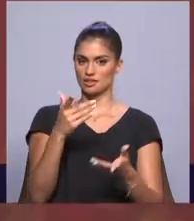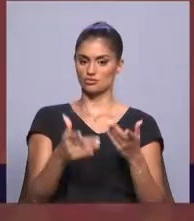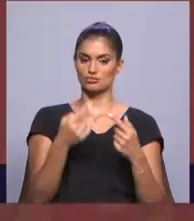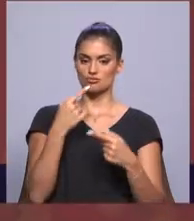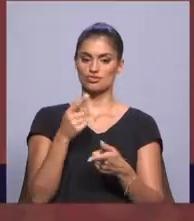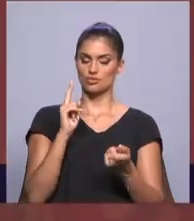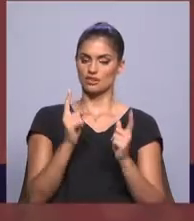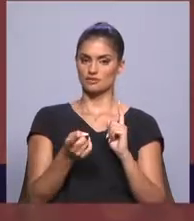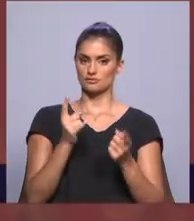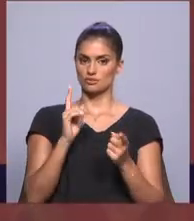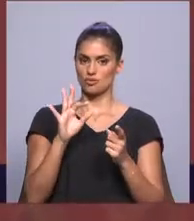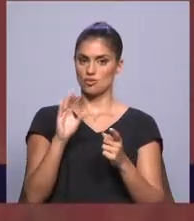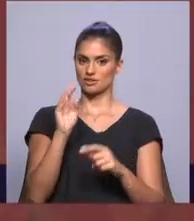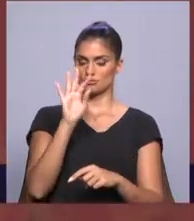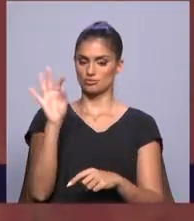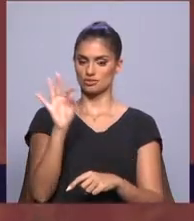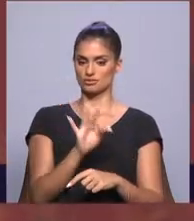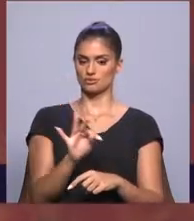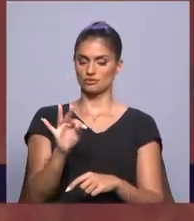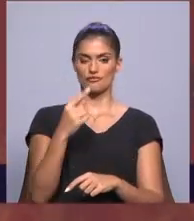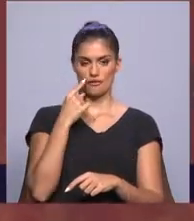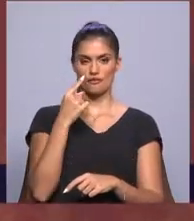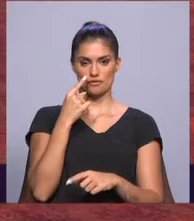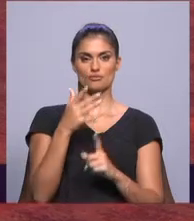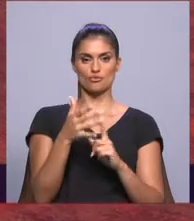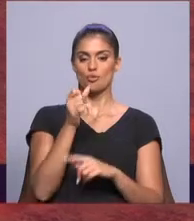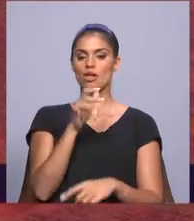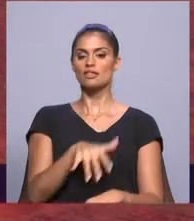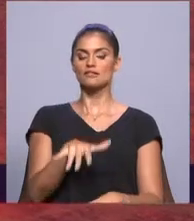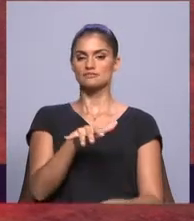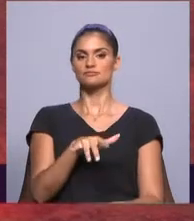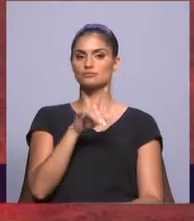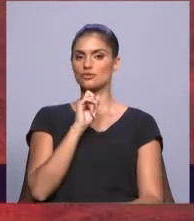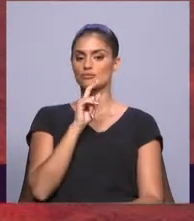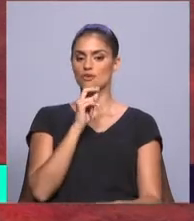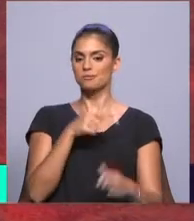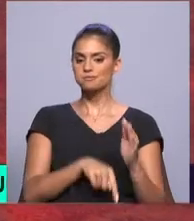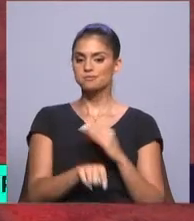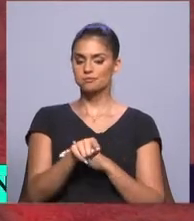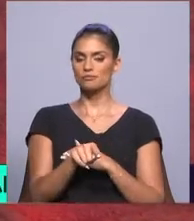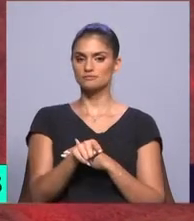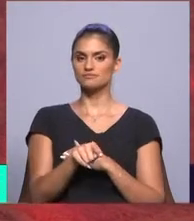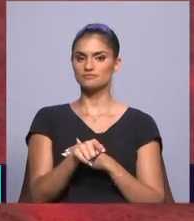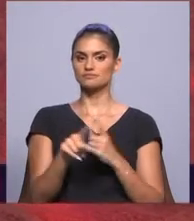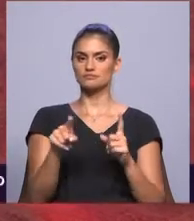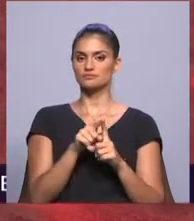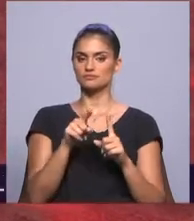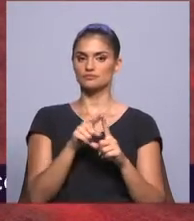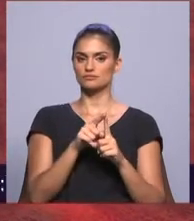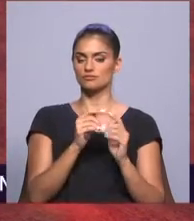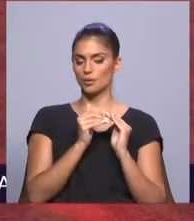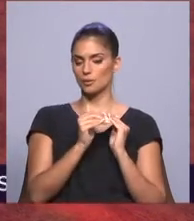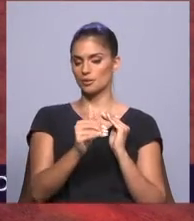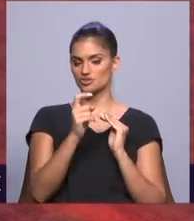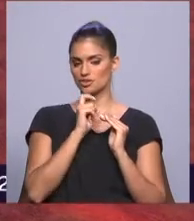estudo, 40% sobreviveu, onde até pode estar enterrado em uma espécie de lençóis de gelo